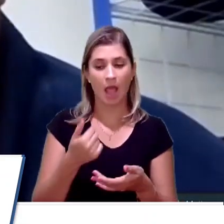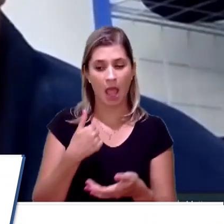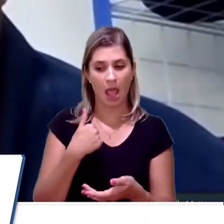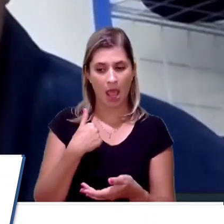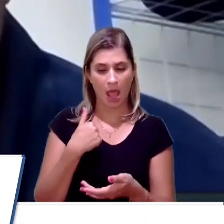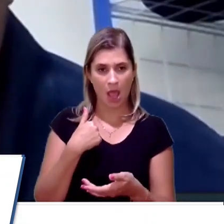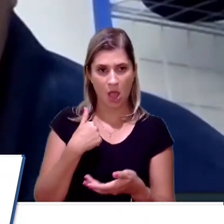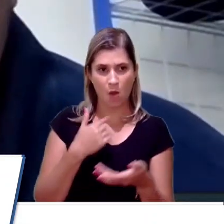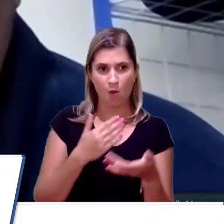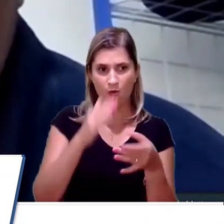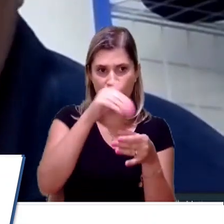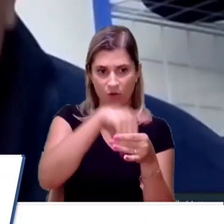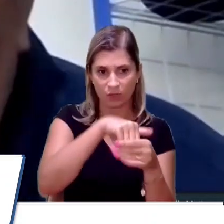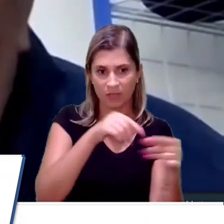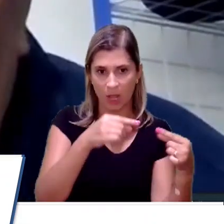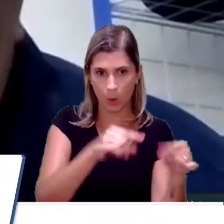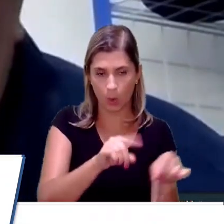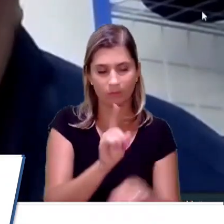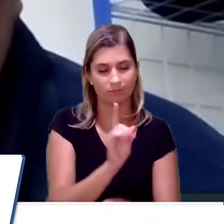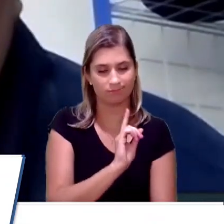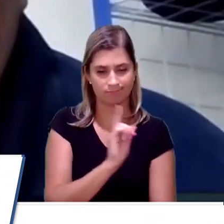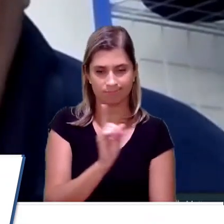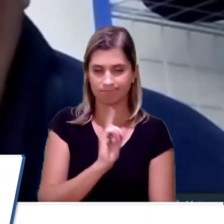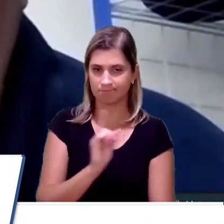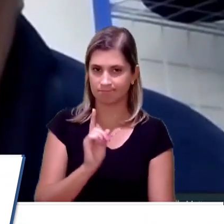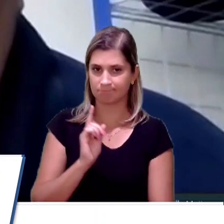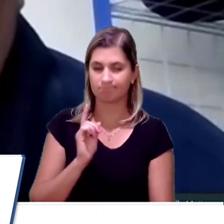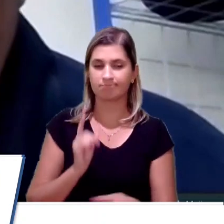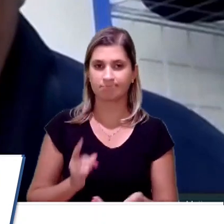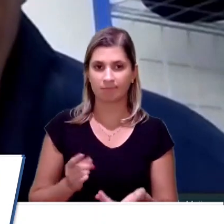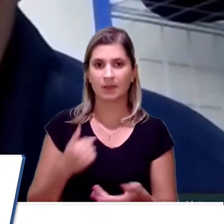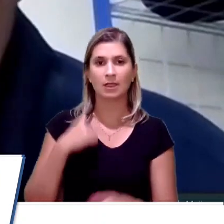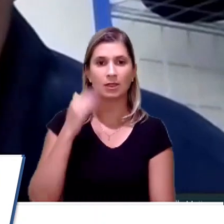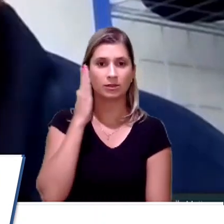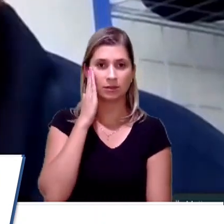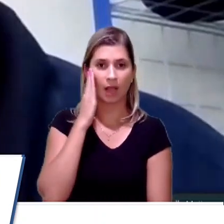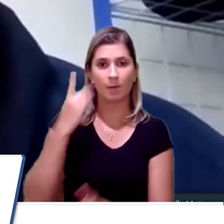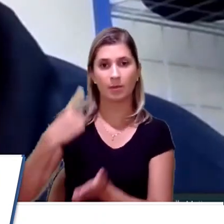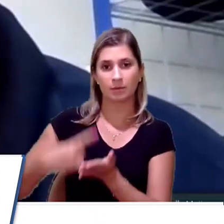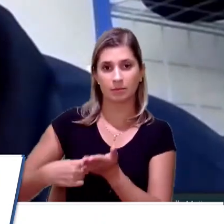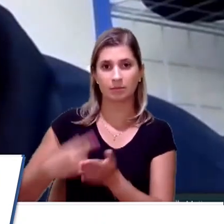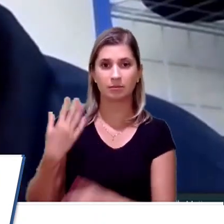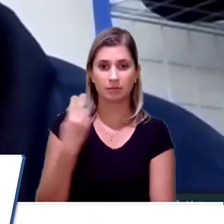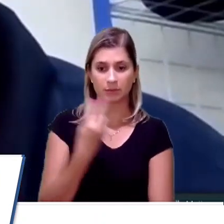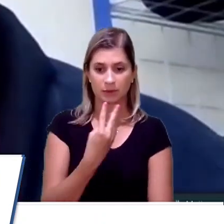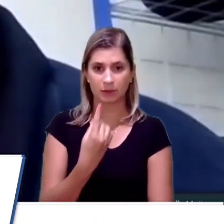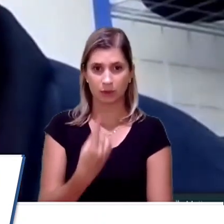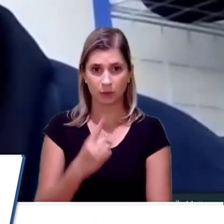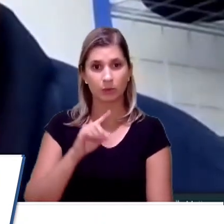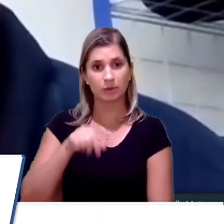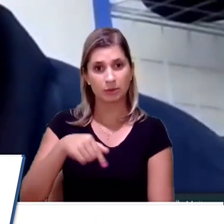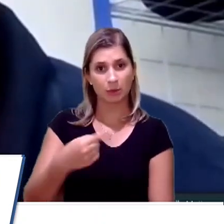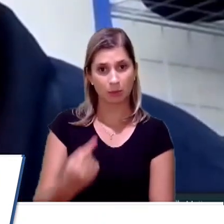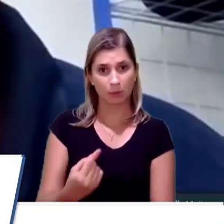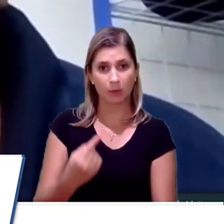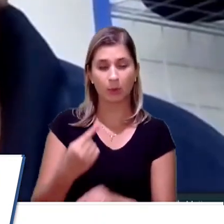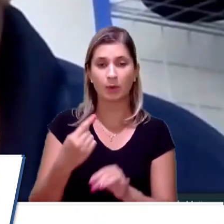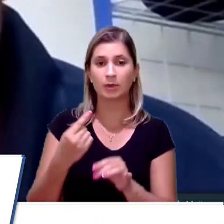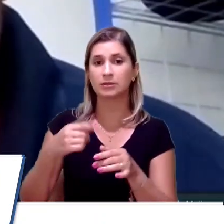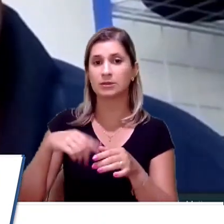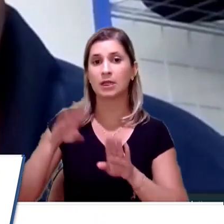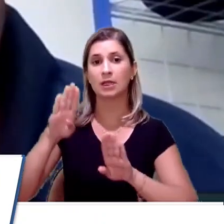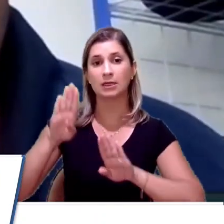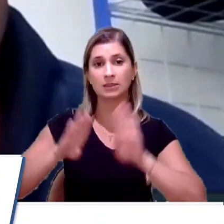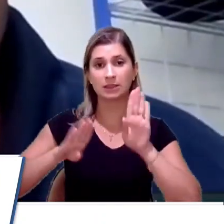contra. Mesmo sabendo que o acorde foi dia 31, depois houve uma citação da prefeitura, eu não sei quando que